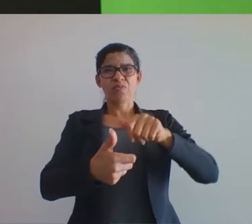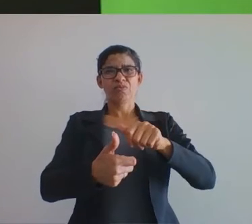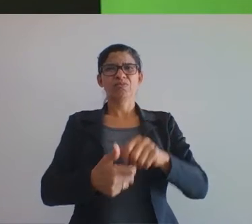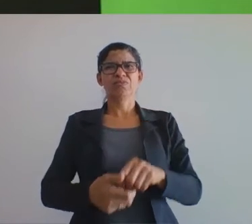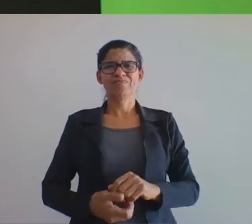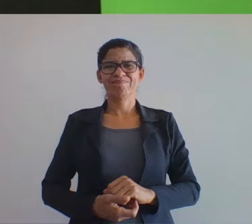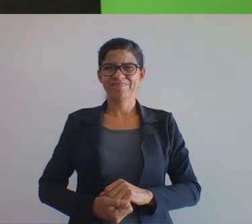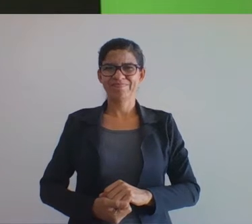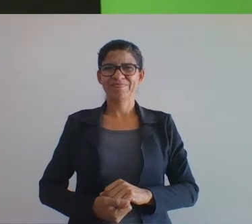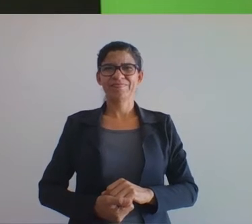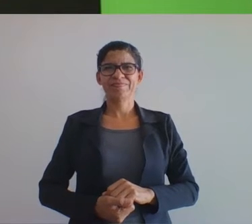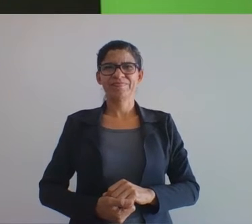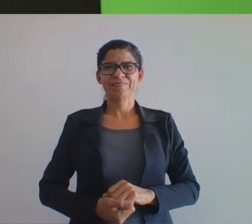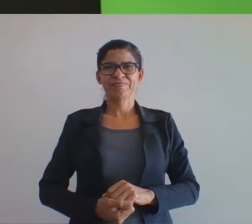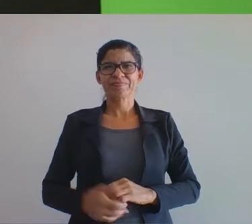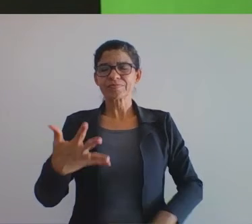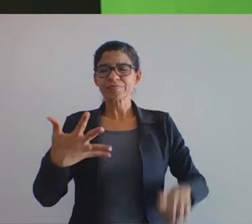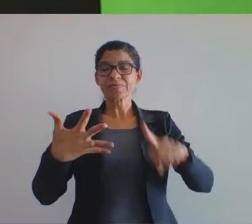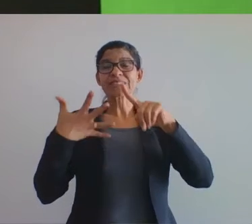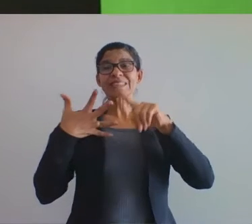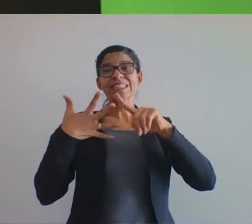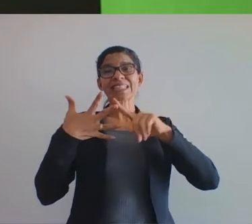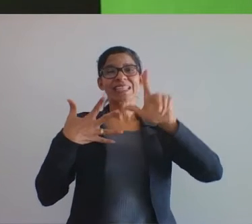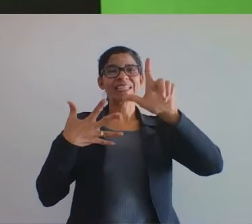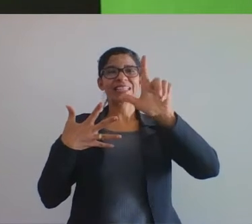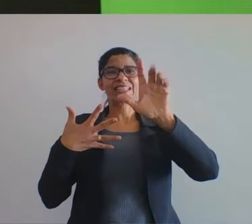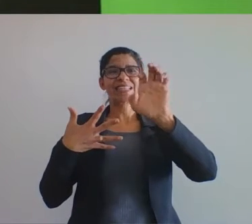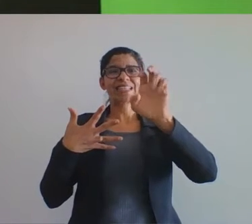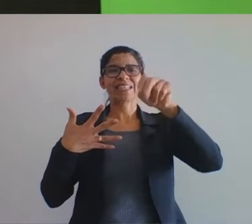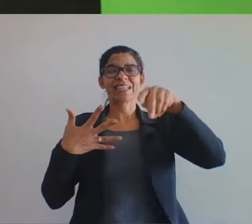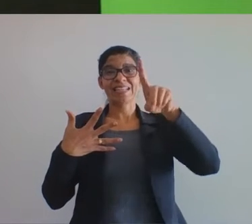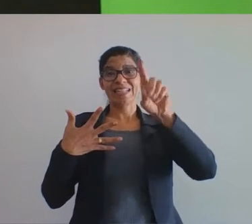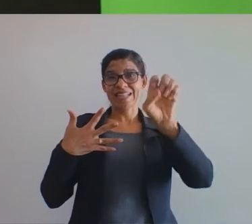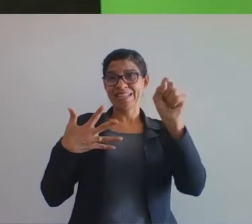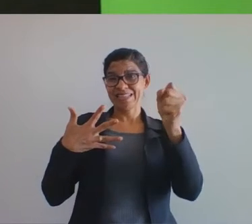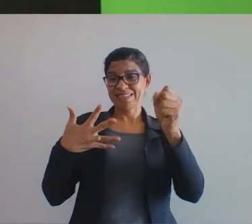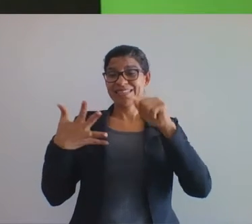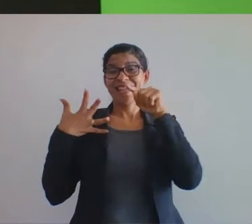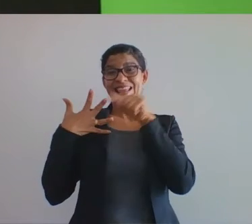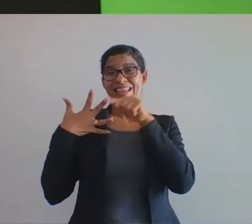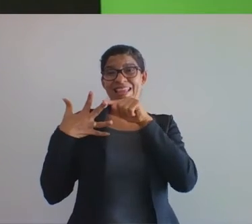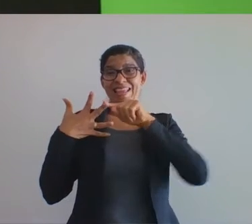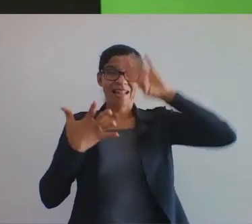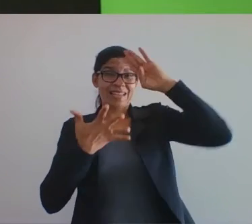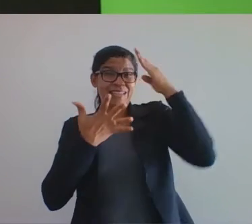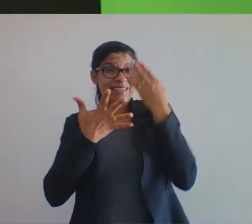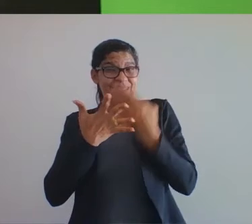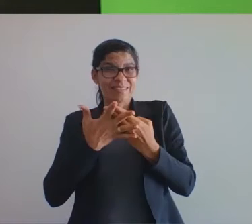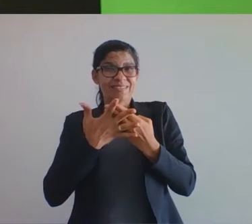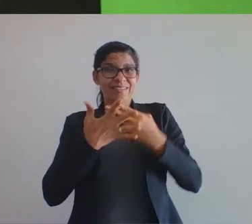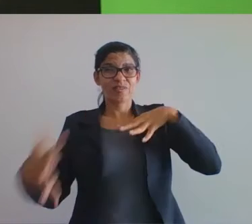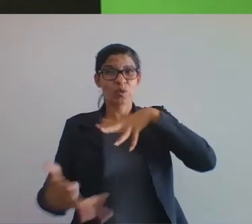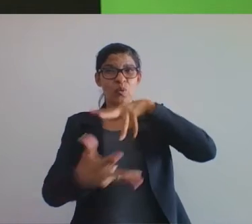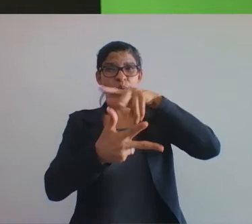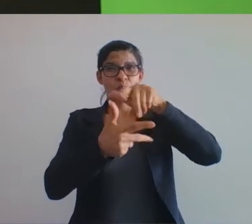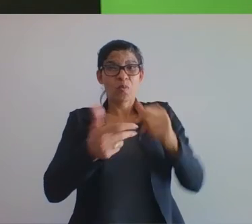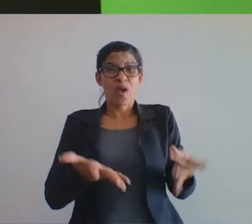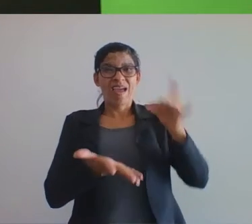determinista. Leibniz acreditava que o mundo real é apenas um dos muitos